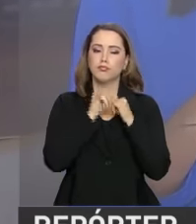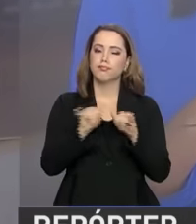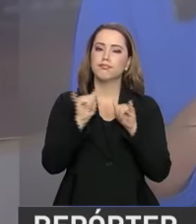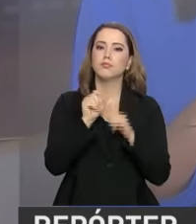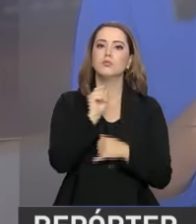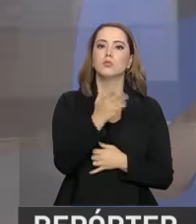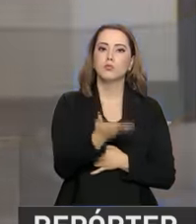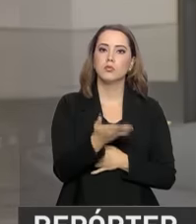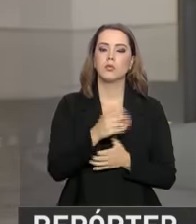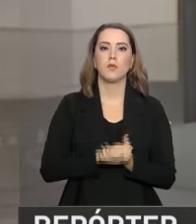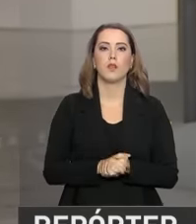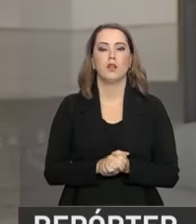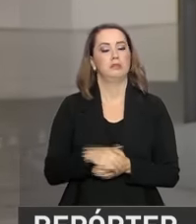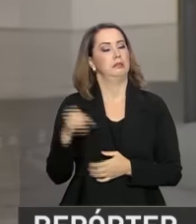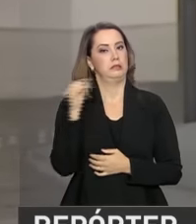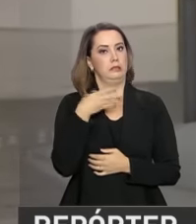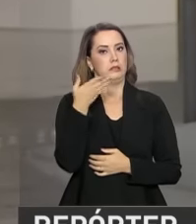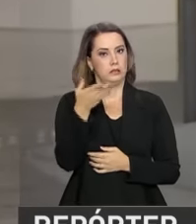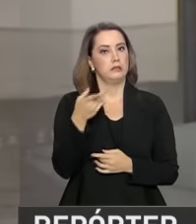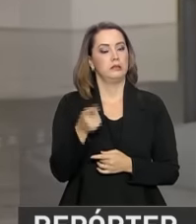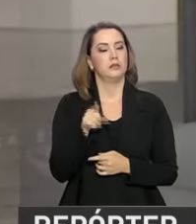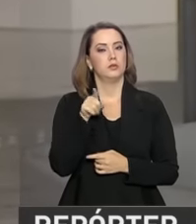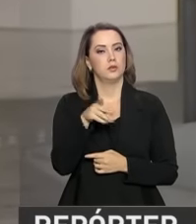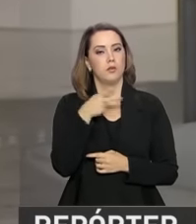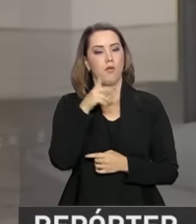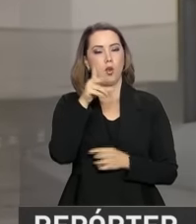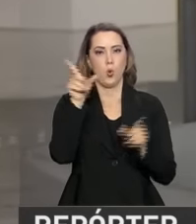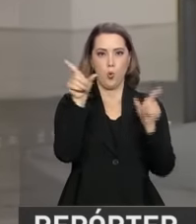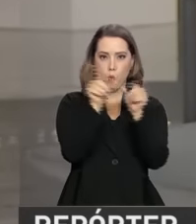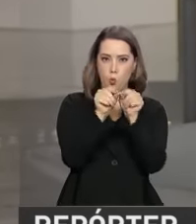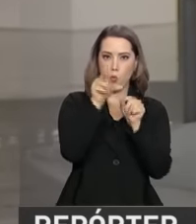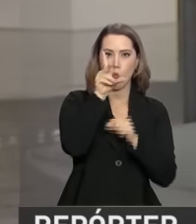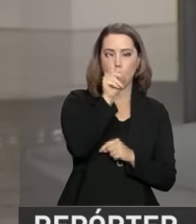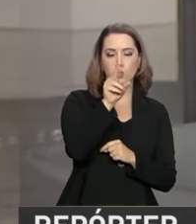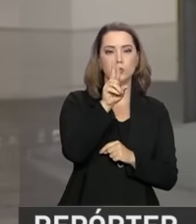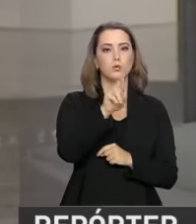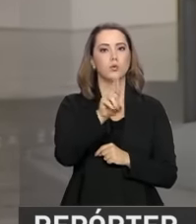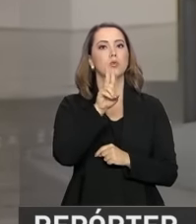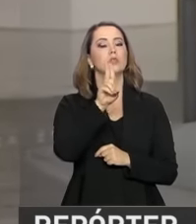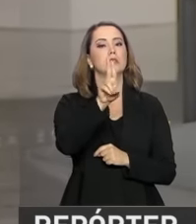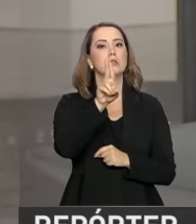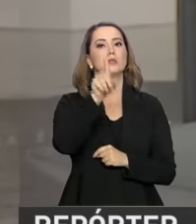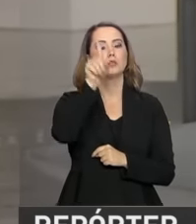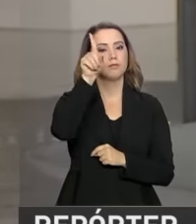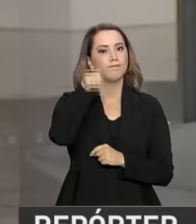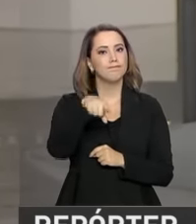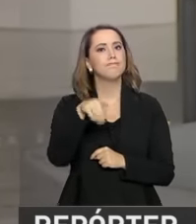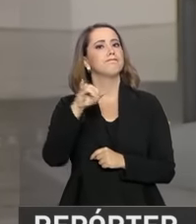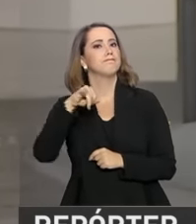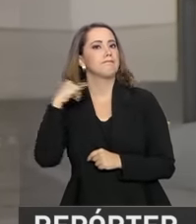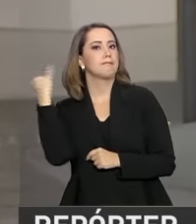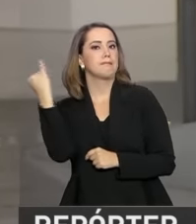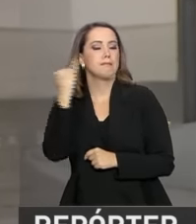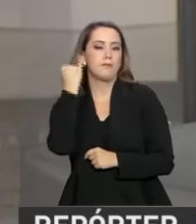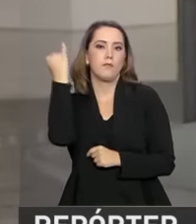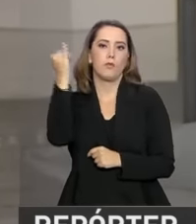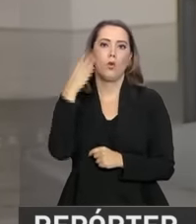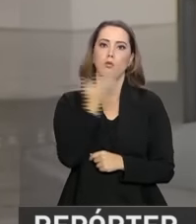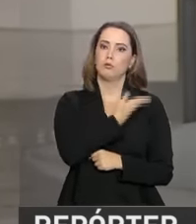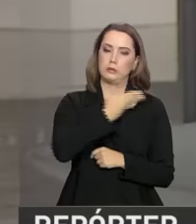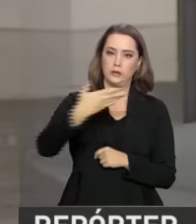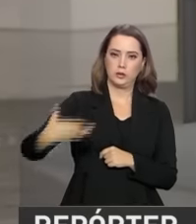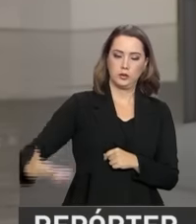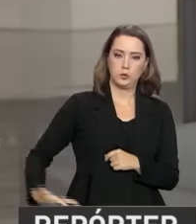Oi Dani olha como você disse a desvinculação das receitas da União também chamada de dru é considerada importante para o